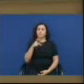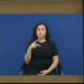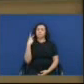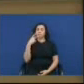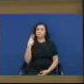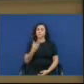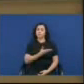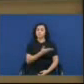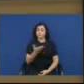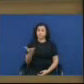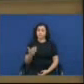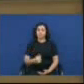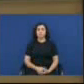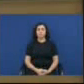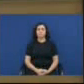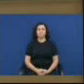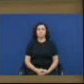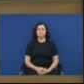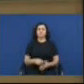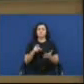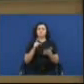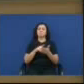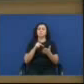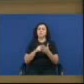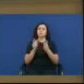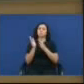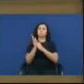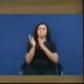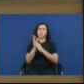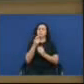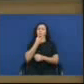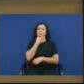nobres vereadores e vereadoras, na verdade, parabéns,